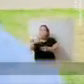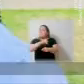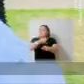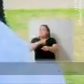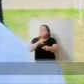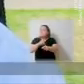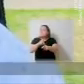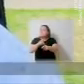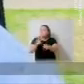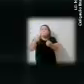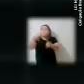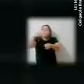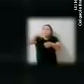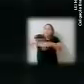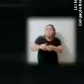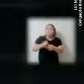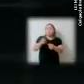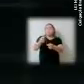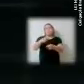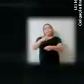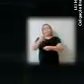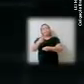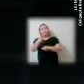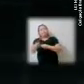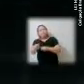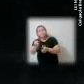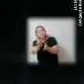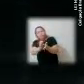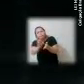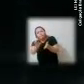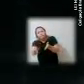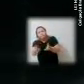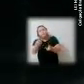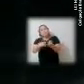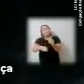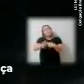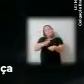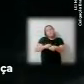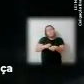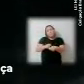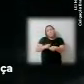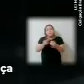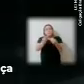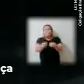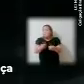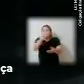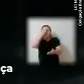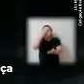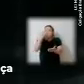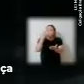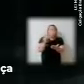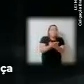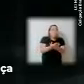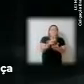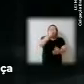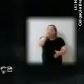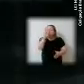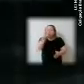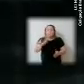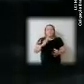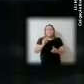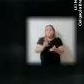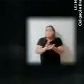fora Se você não investe aqui dentro? O resultado não poderia ser outro Os investidores perderam de vez a